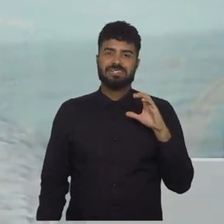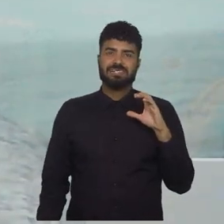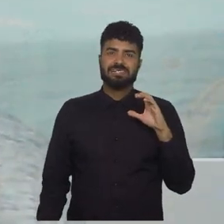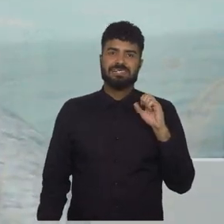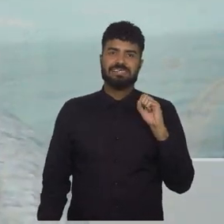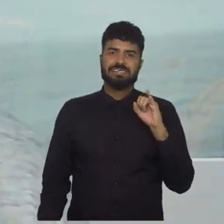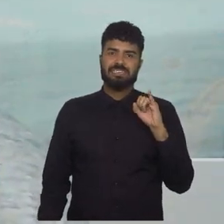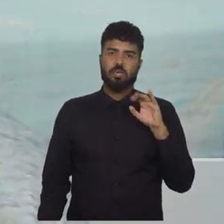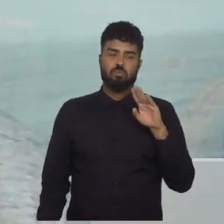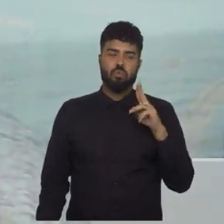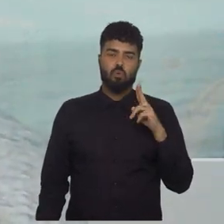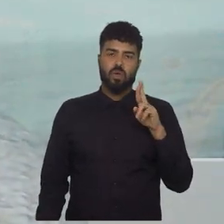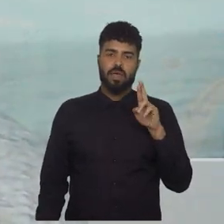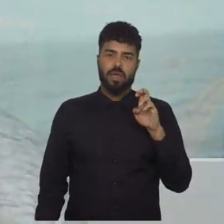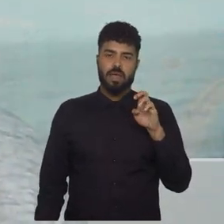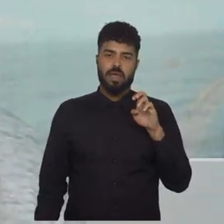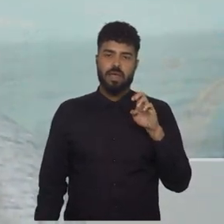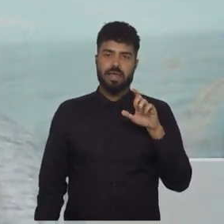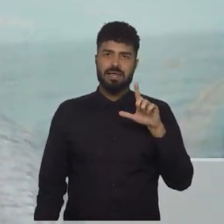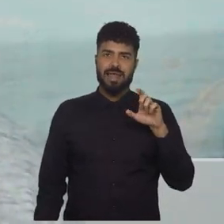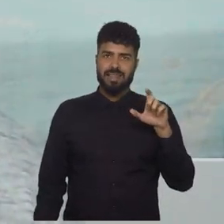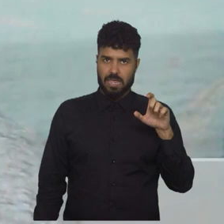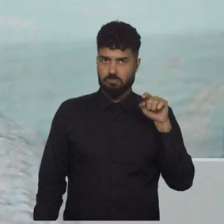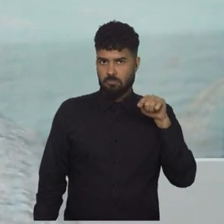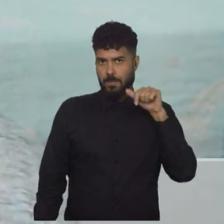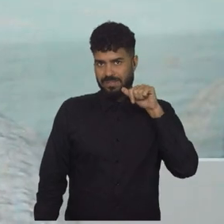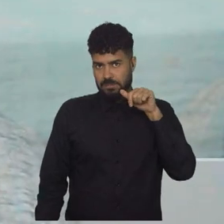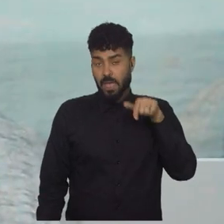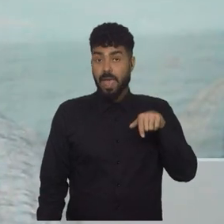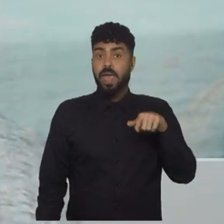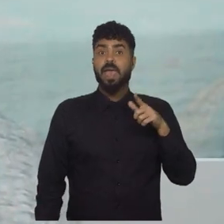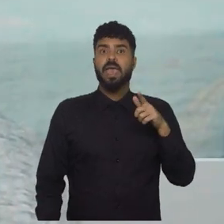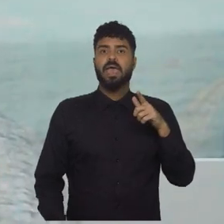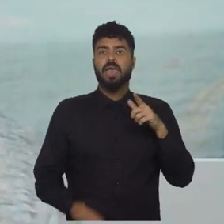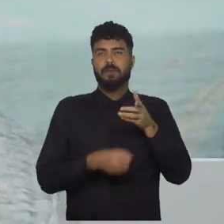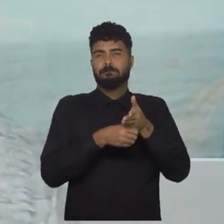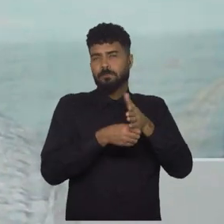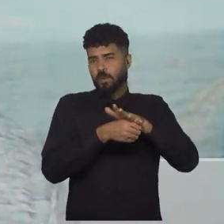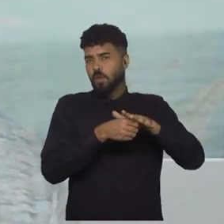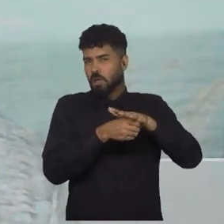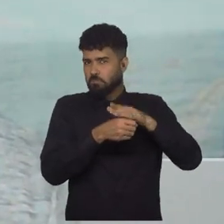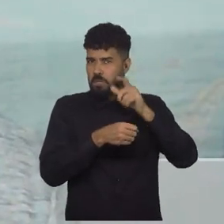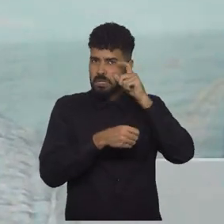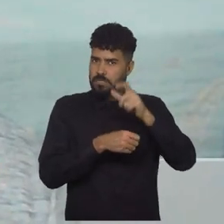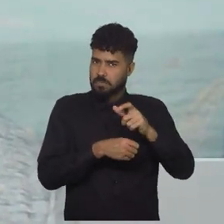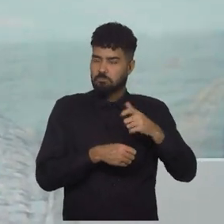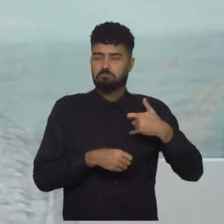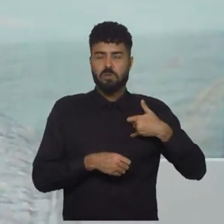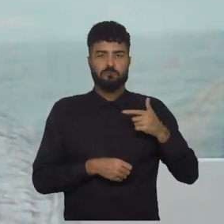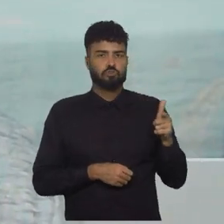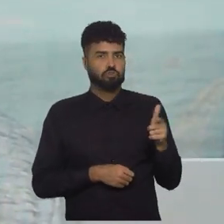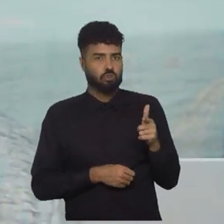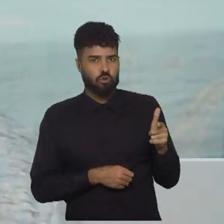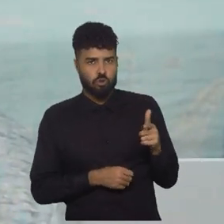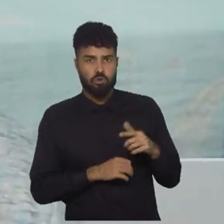errado, Cibulele Roueni, né, que é uma meio-campista interessante, 22 anos,